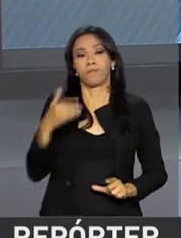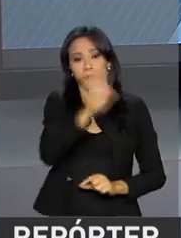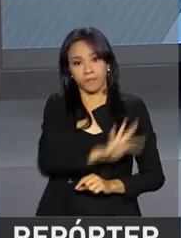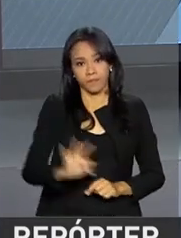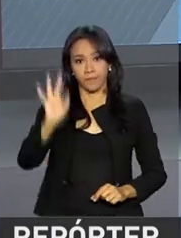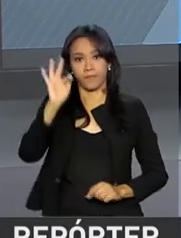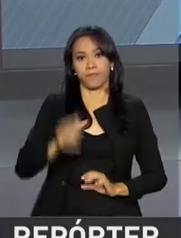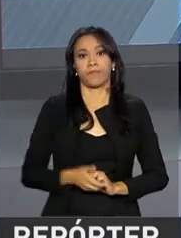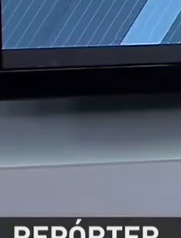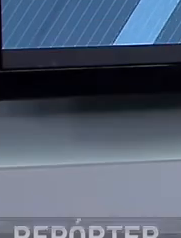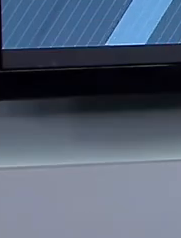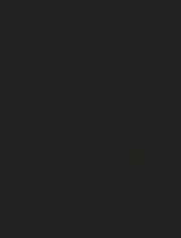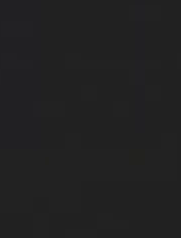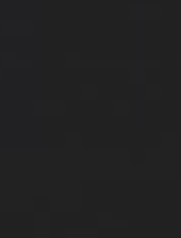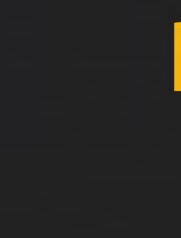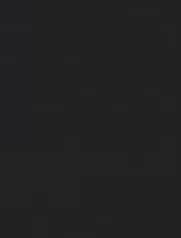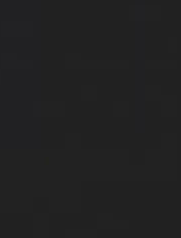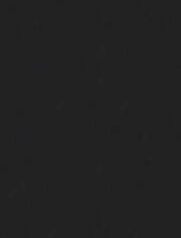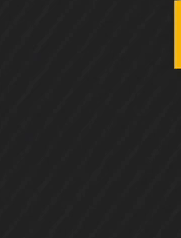federal